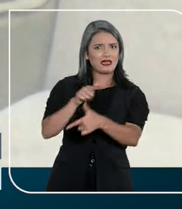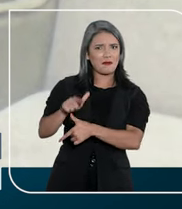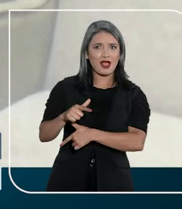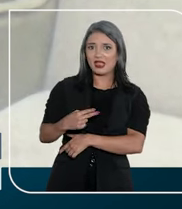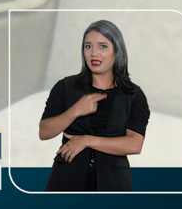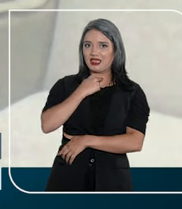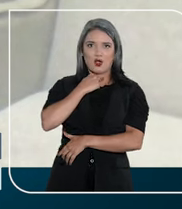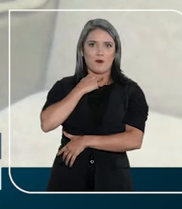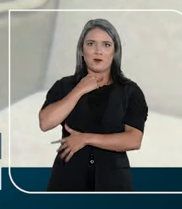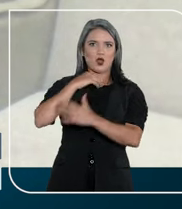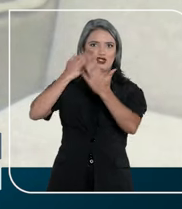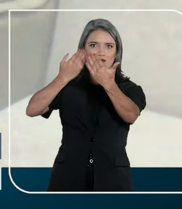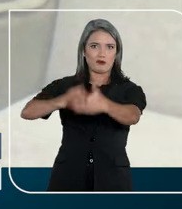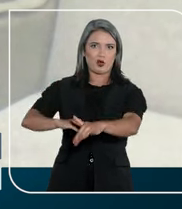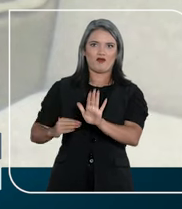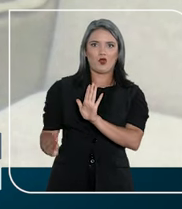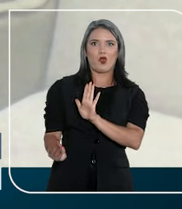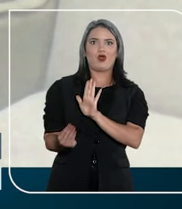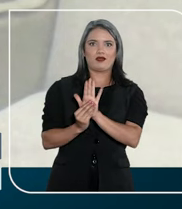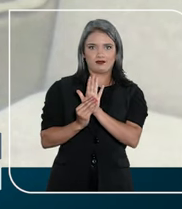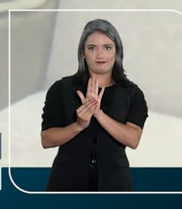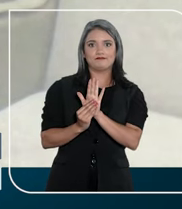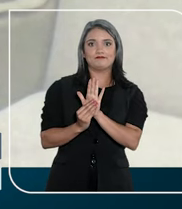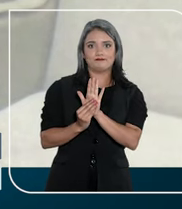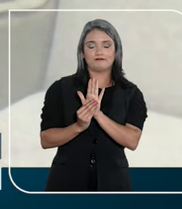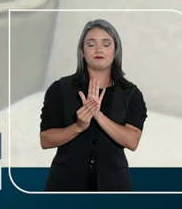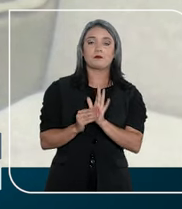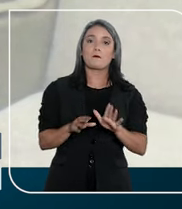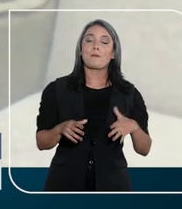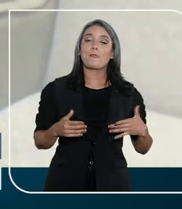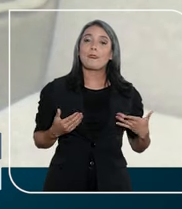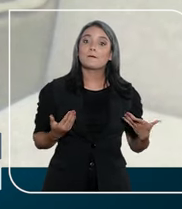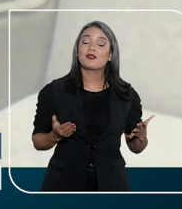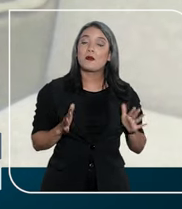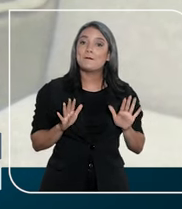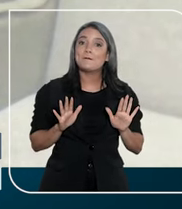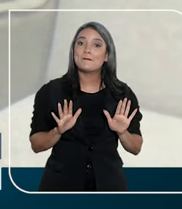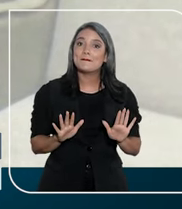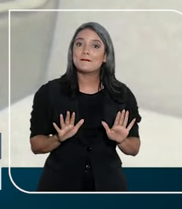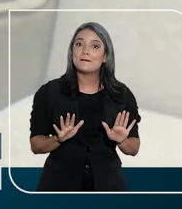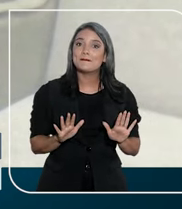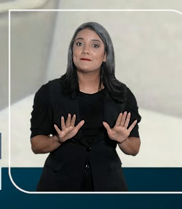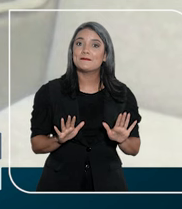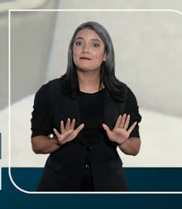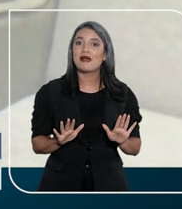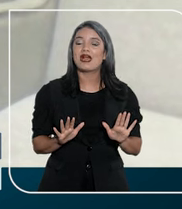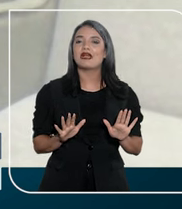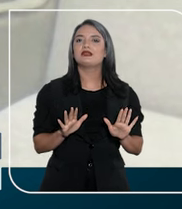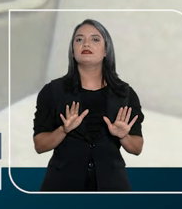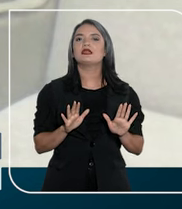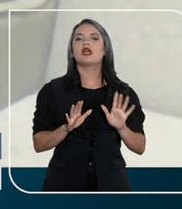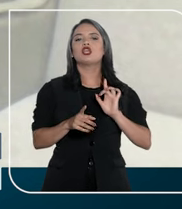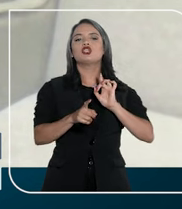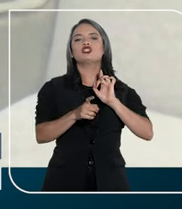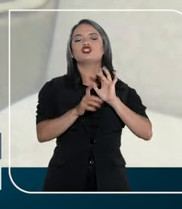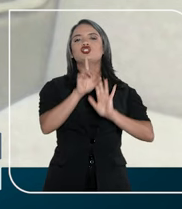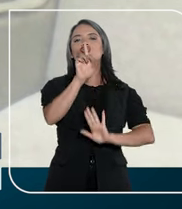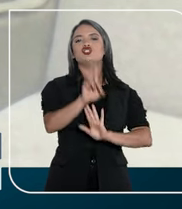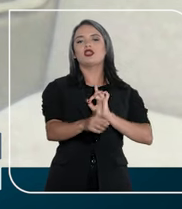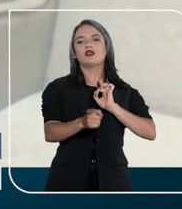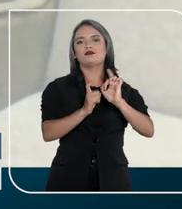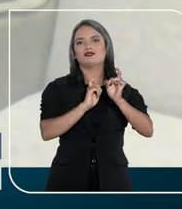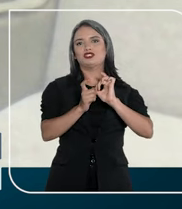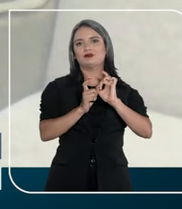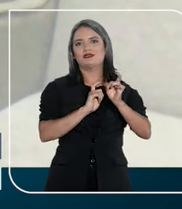com justa causa, sem justa causa. Então, veja, agora, quando a gente fala de direito administrativo, muitas vezes o